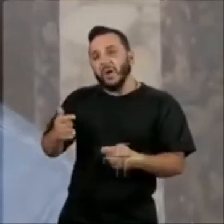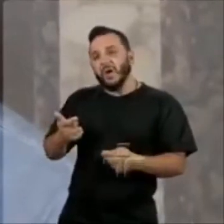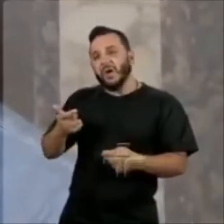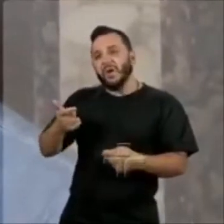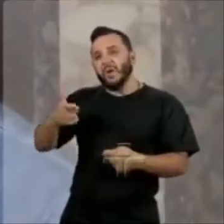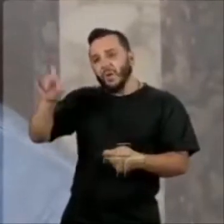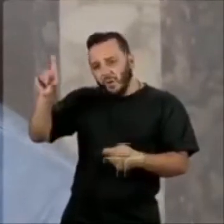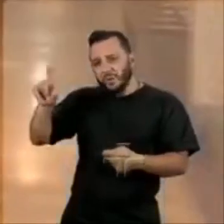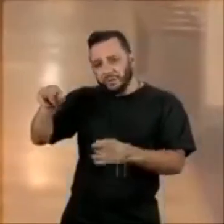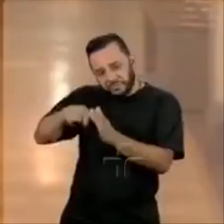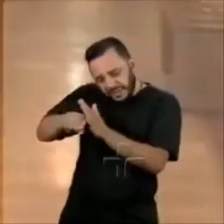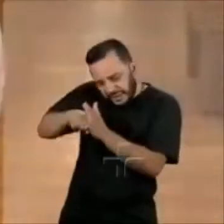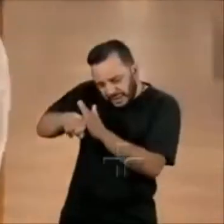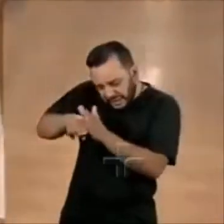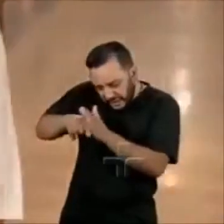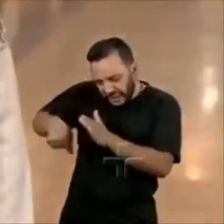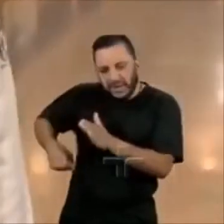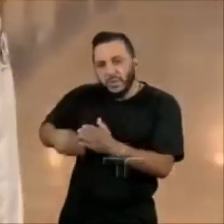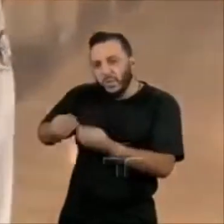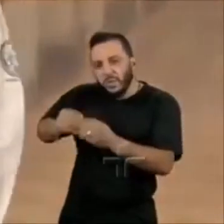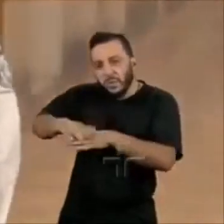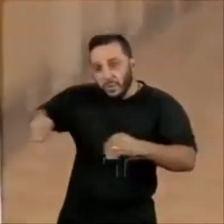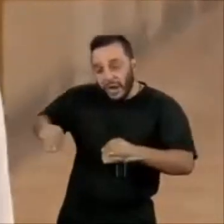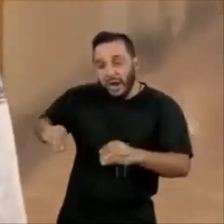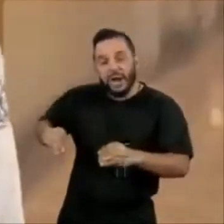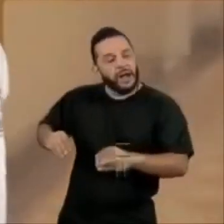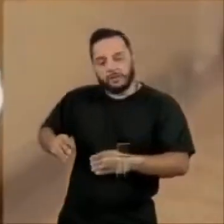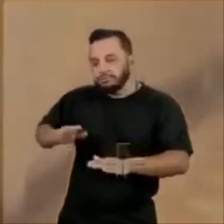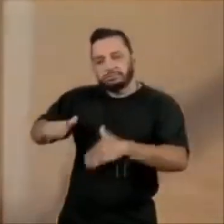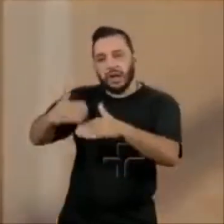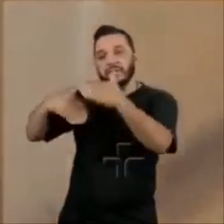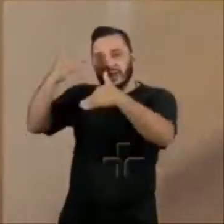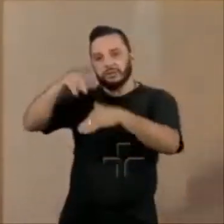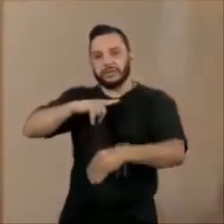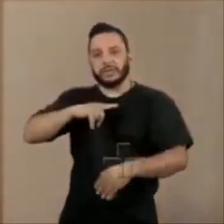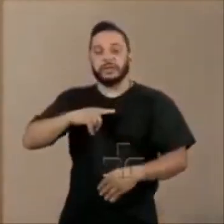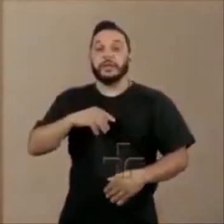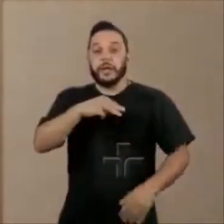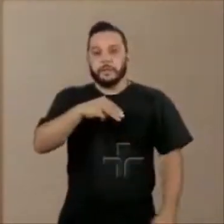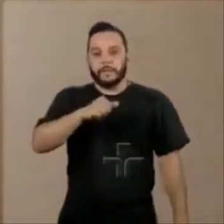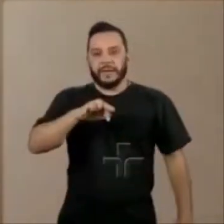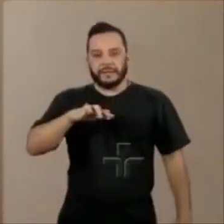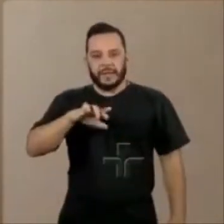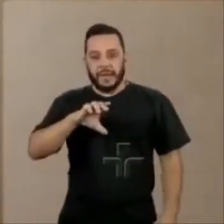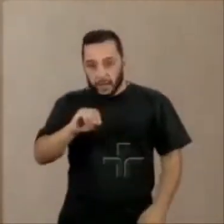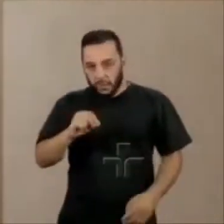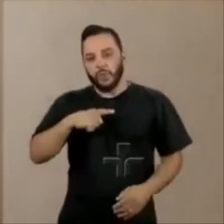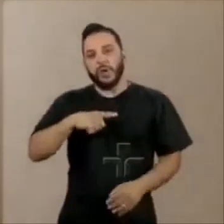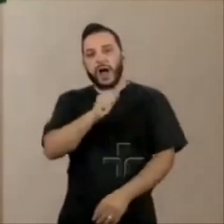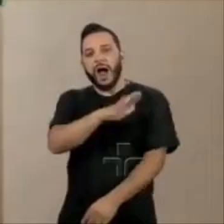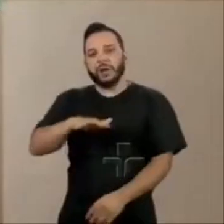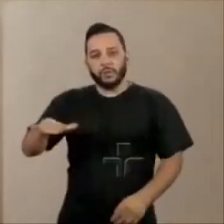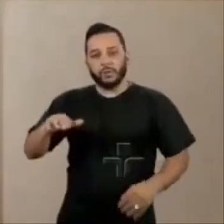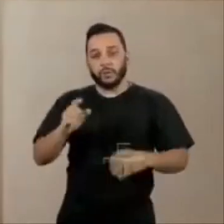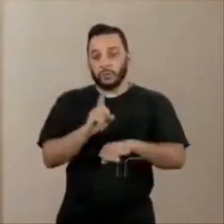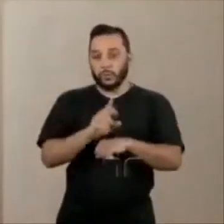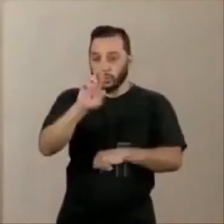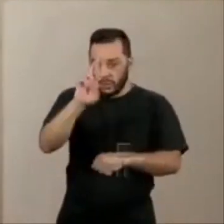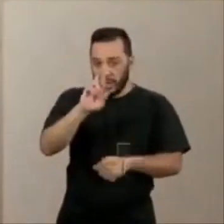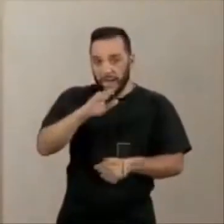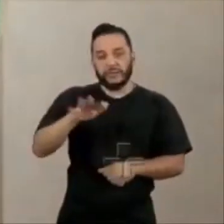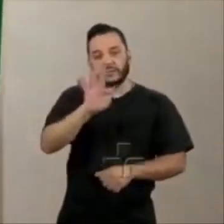avanço o tratamento experimental faz parte da pesquisa do marcelo aluno de doutorado do grupo de neurologia da faculdade